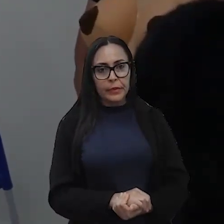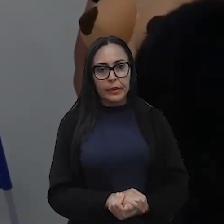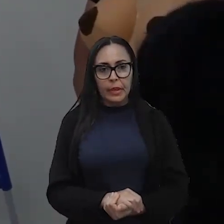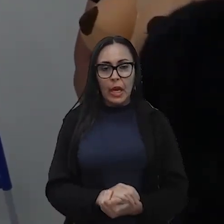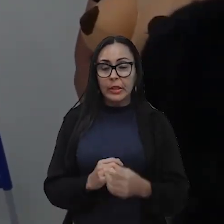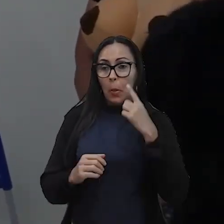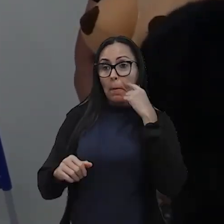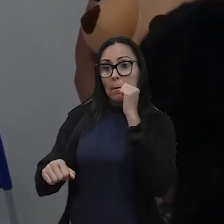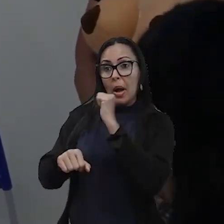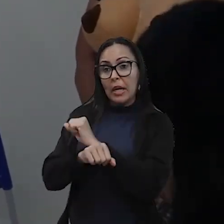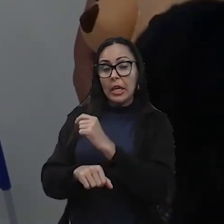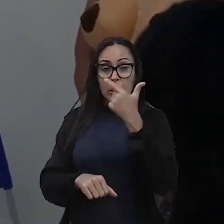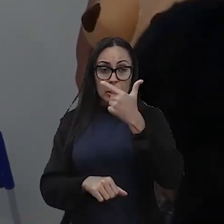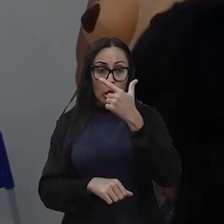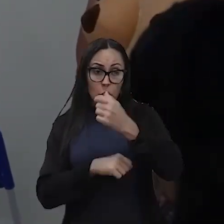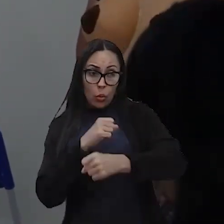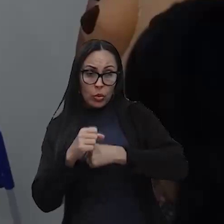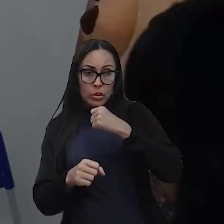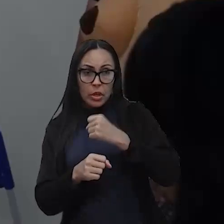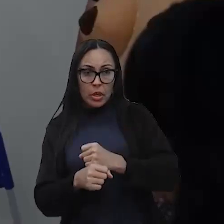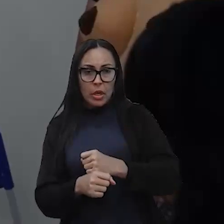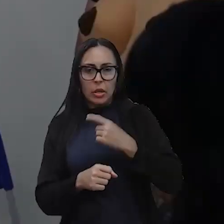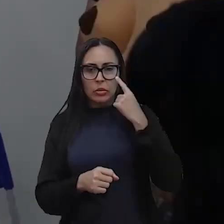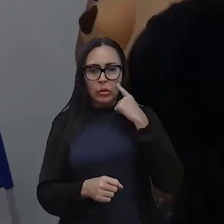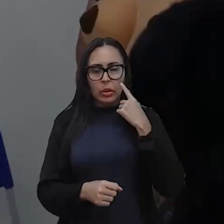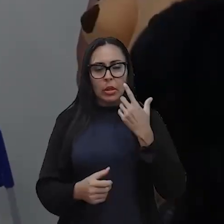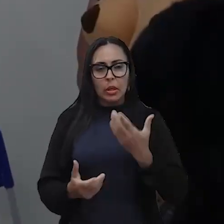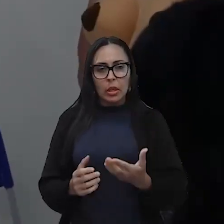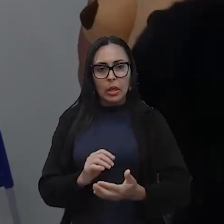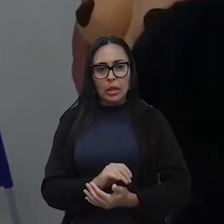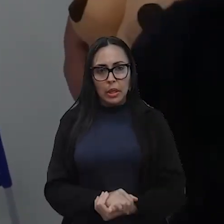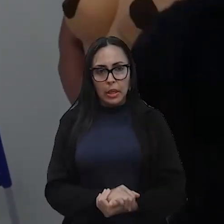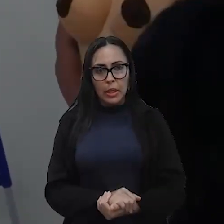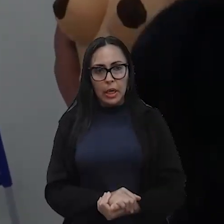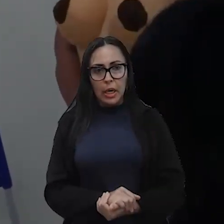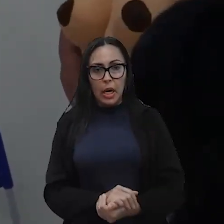anos, fiz uso de cabergolina, uma medicação que a gente faz para secar o